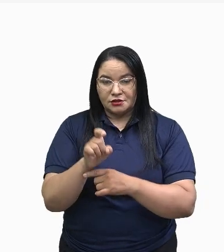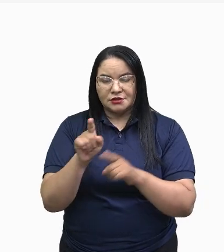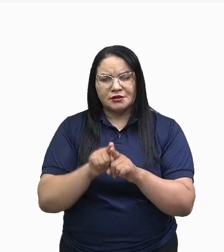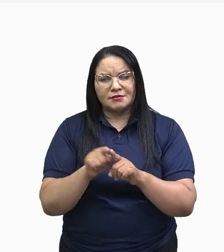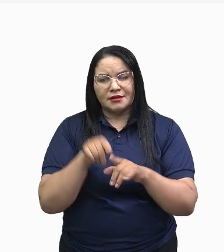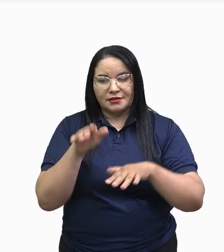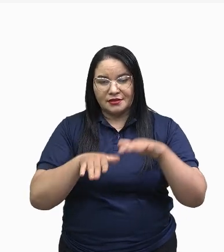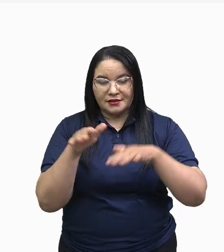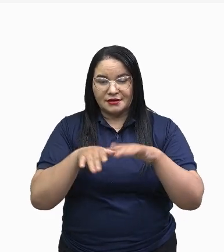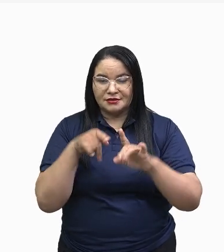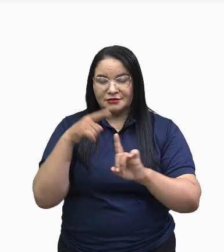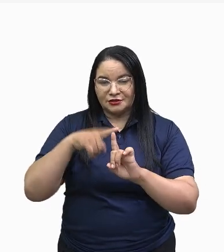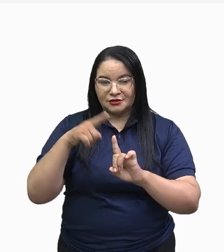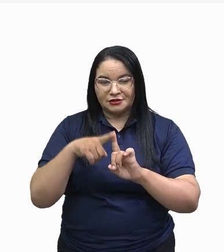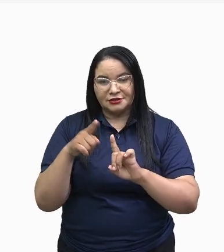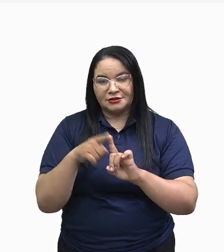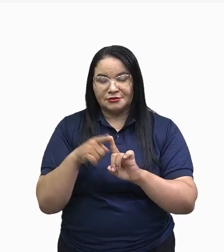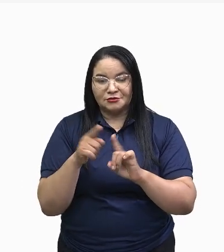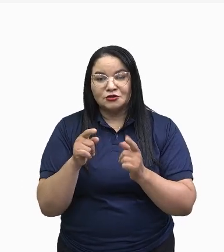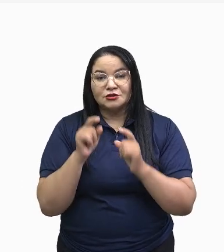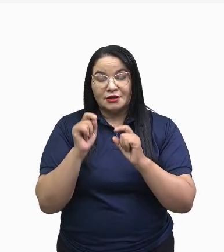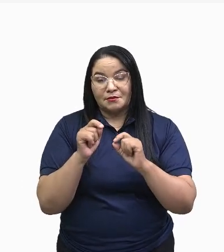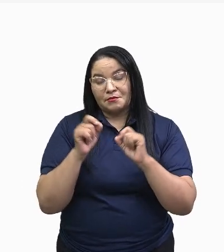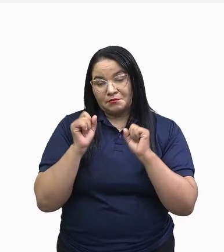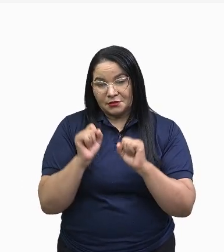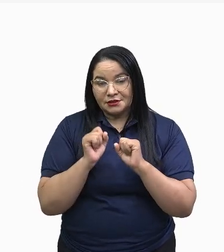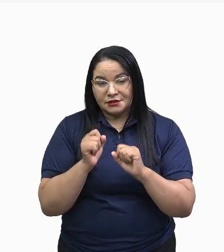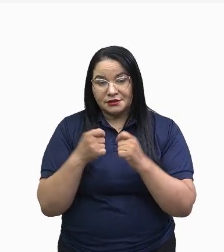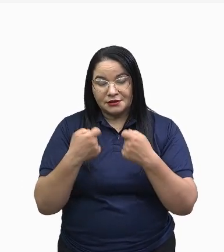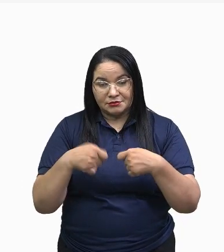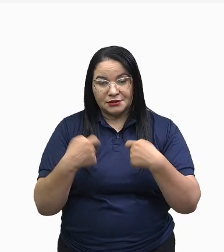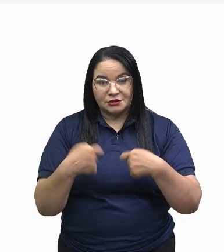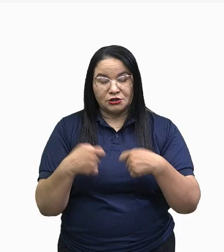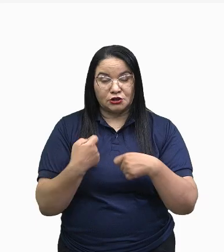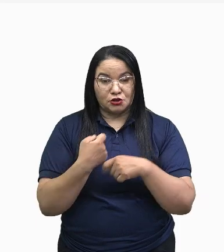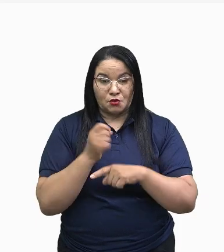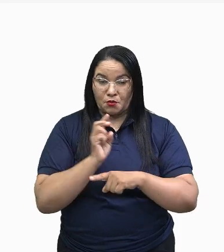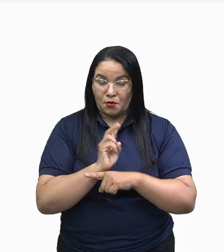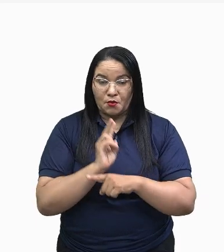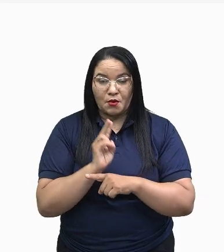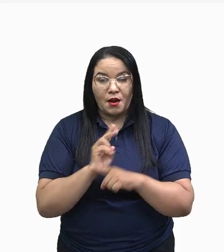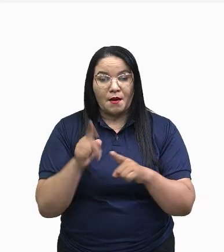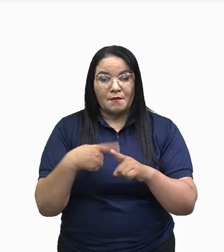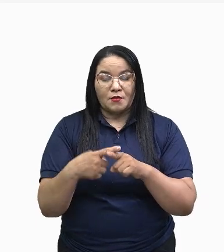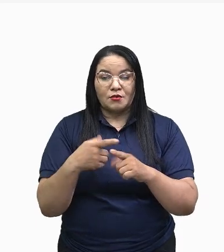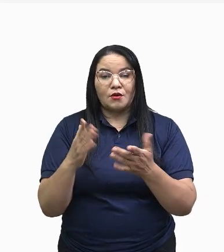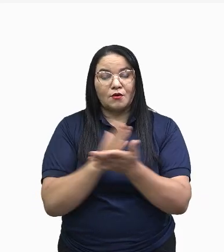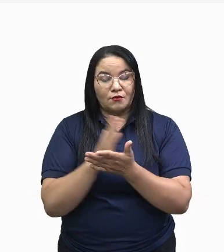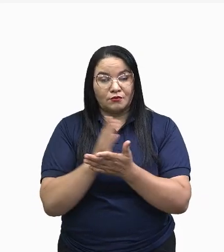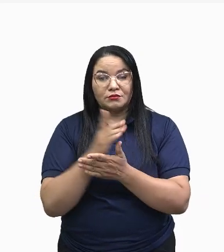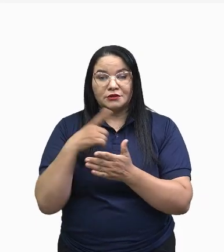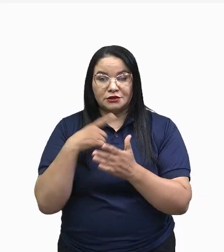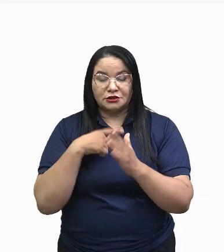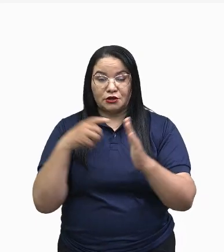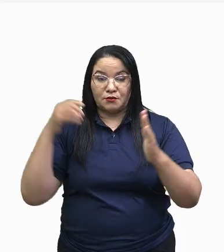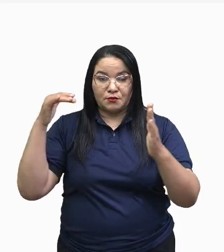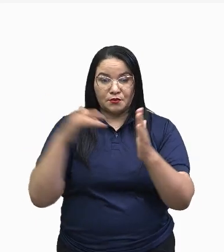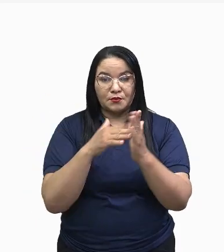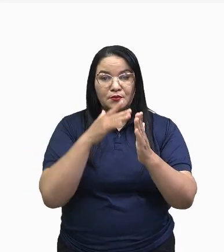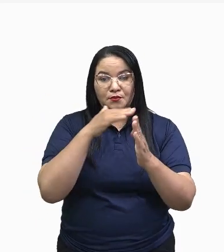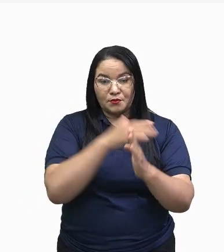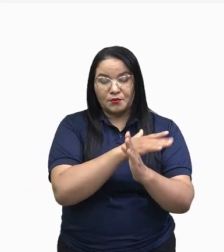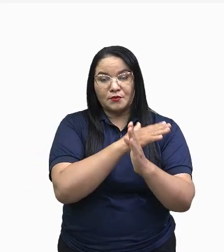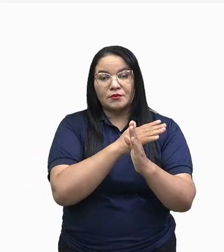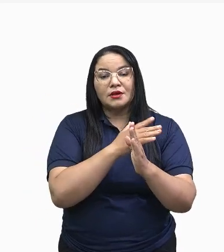tipo de radiação a gente precisa se prevenir, né? Porque algumas têm alto poder de penetração, outras nem tanto,